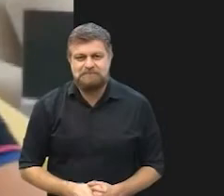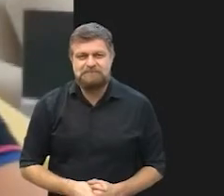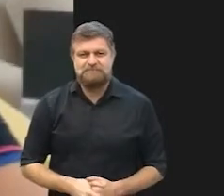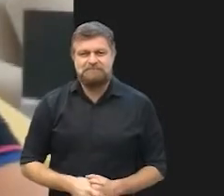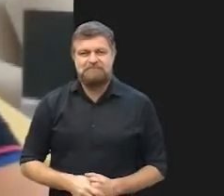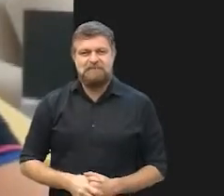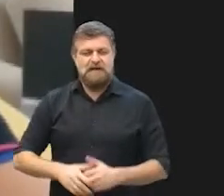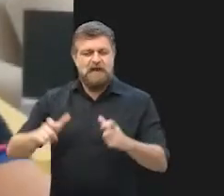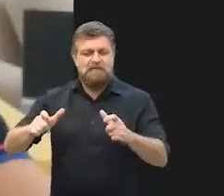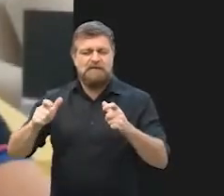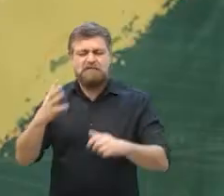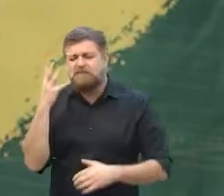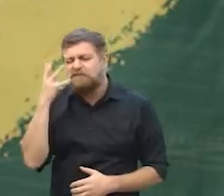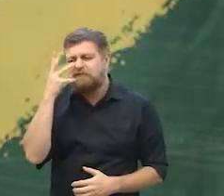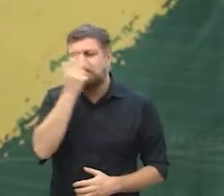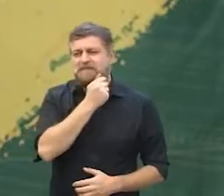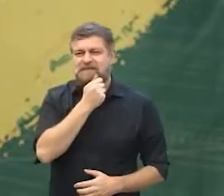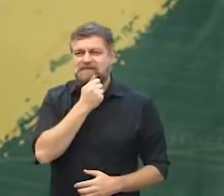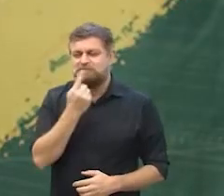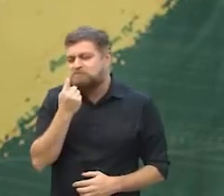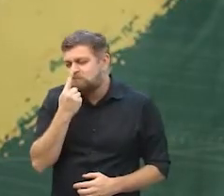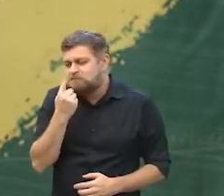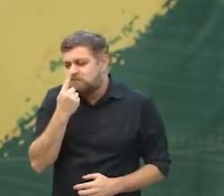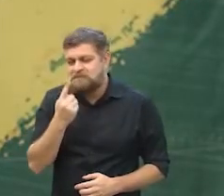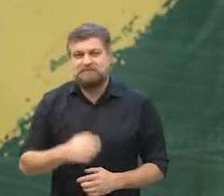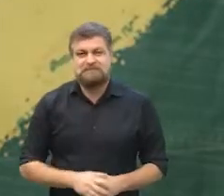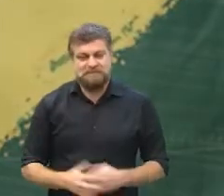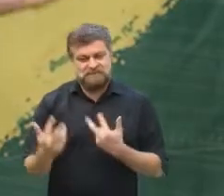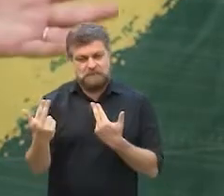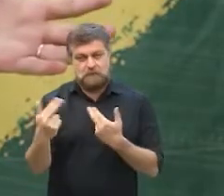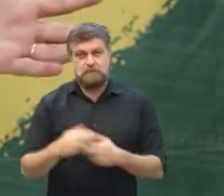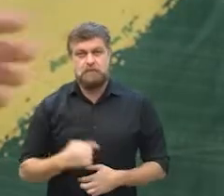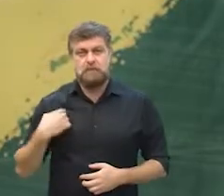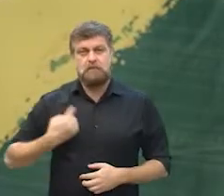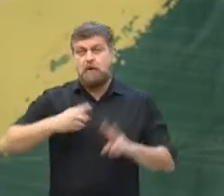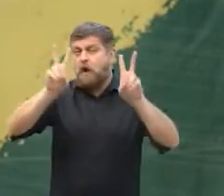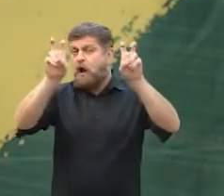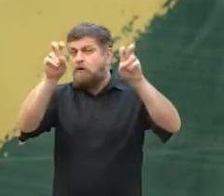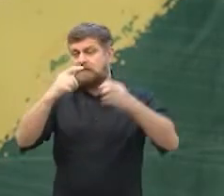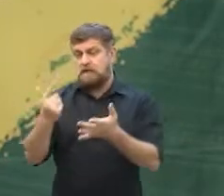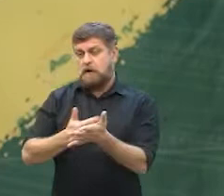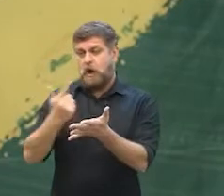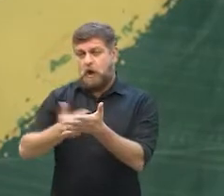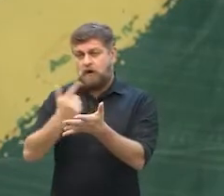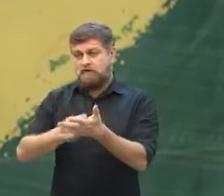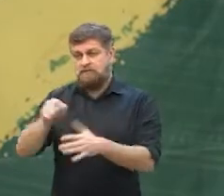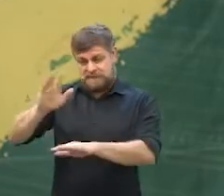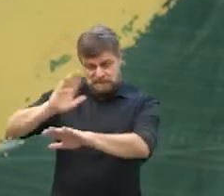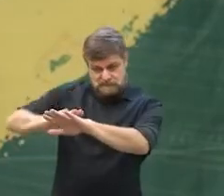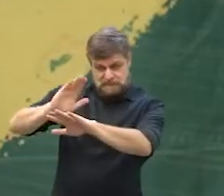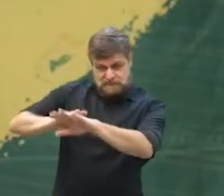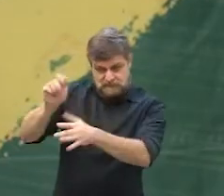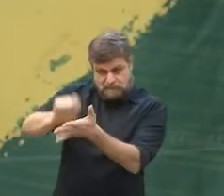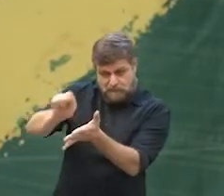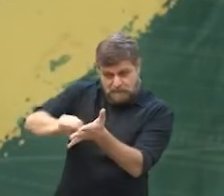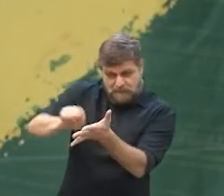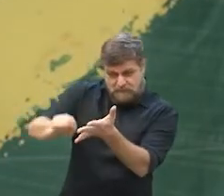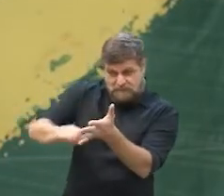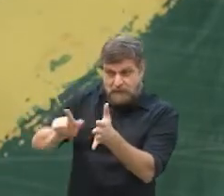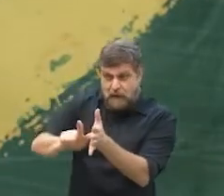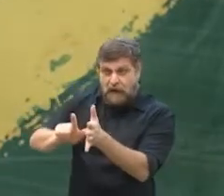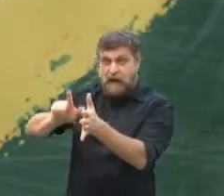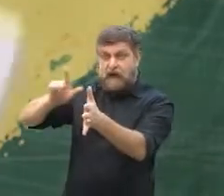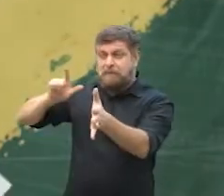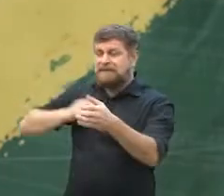terra muito bonita. Eu também gosto muito. Bom, a gente vai bater um papo sobre um livro, né, que você escreveu, mas antes eu gostaria que você falasse a respeito